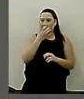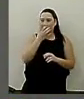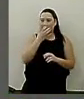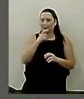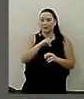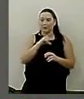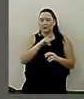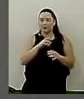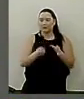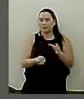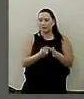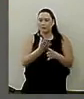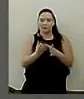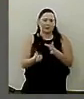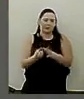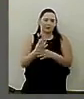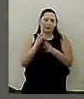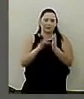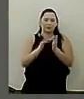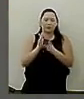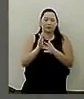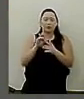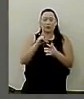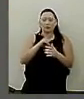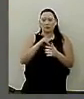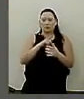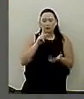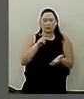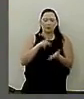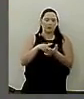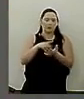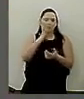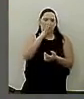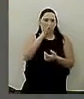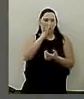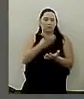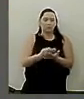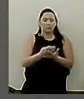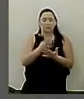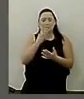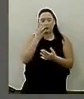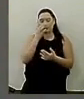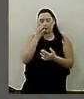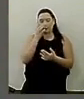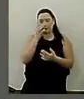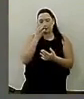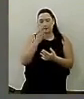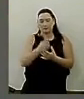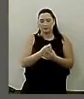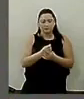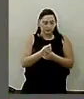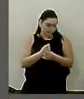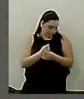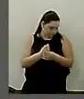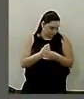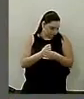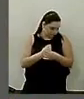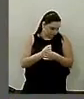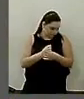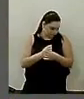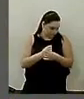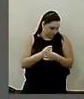Os milagres de Jesus, eles mexem de fato com a nossa admiração. Nós seríamos hipócritas,